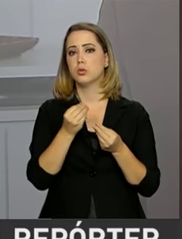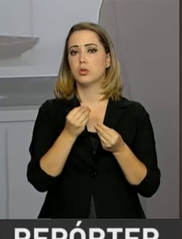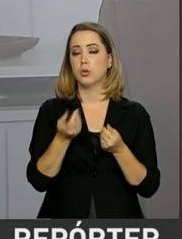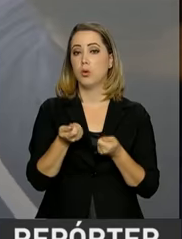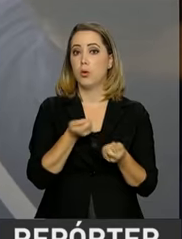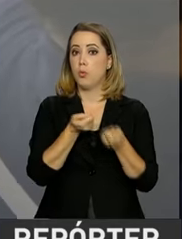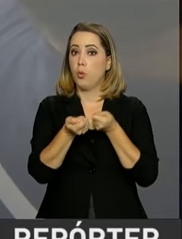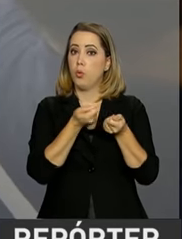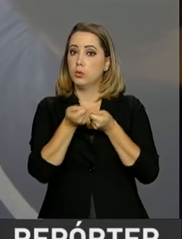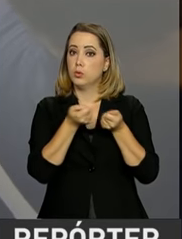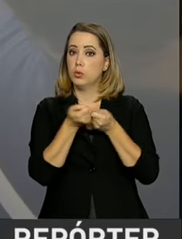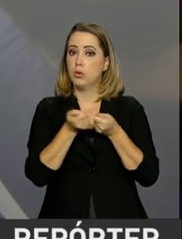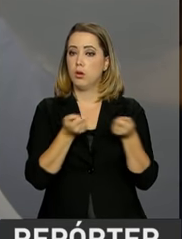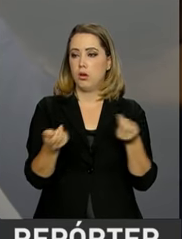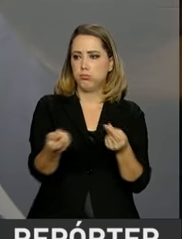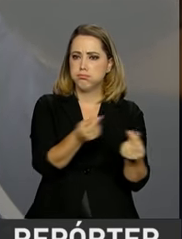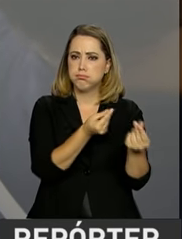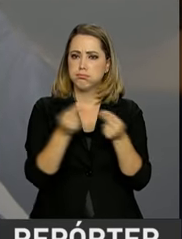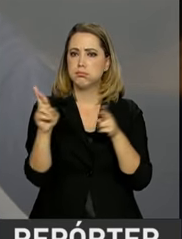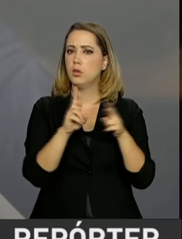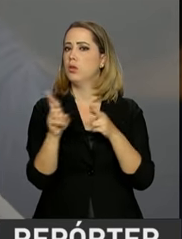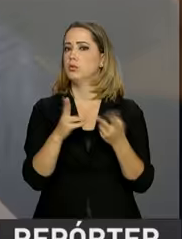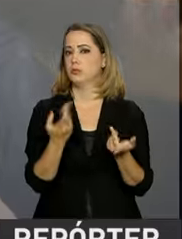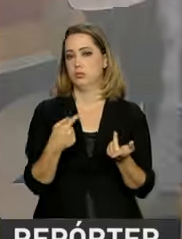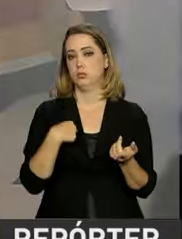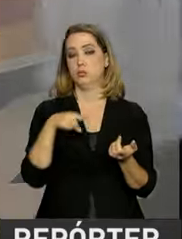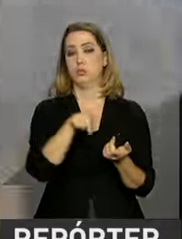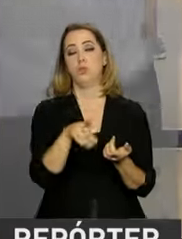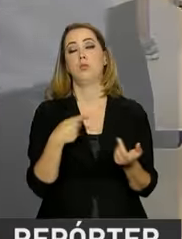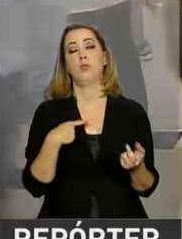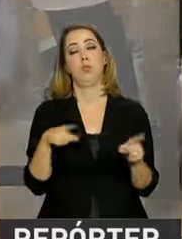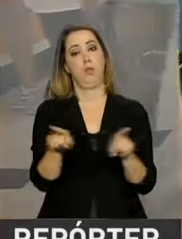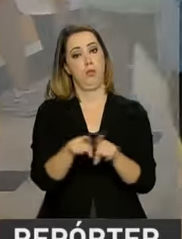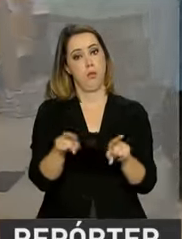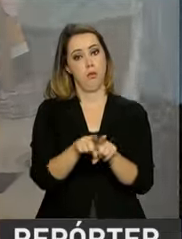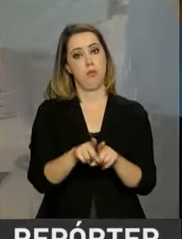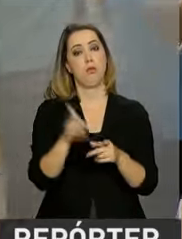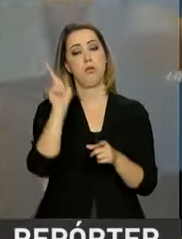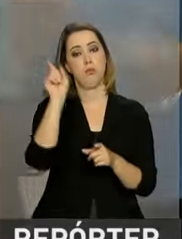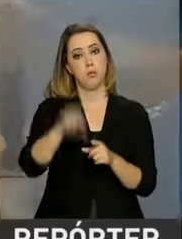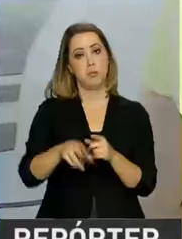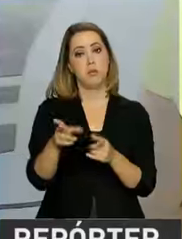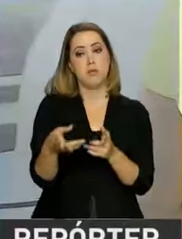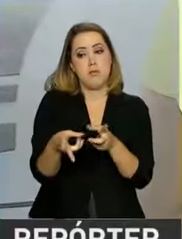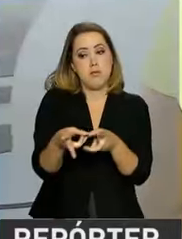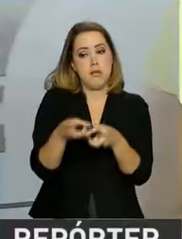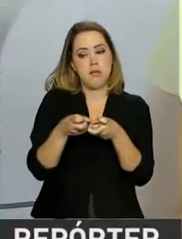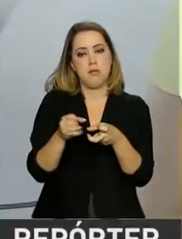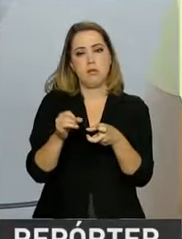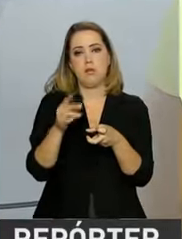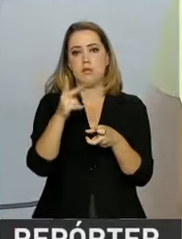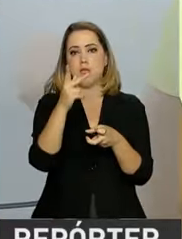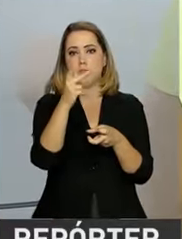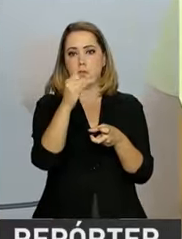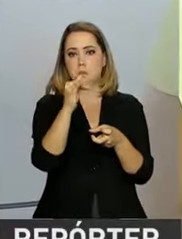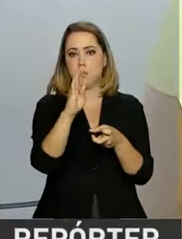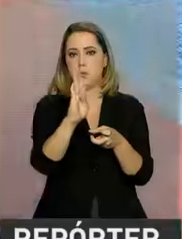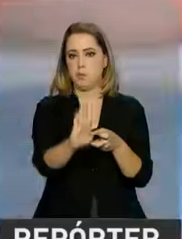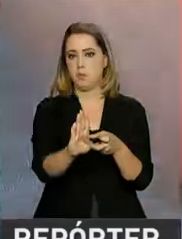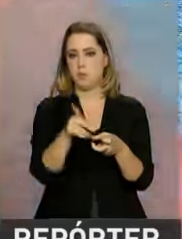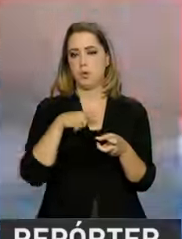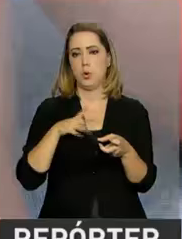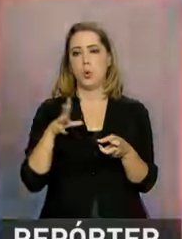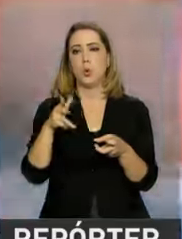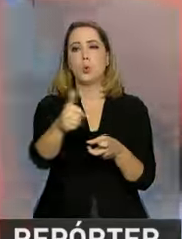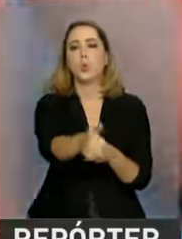Monet o índice de atividade econômica do Banco Central serve também como uma prévia do PIB que é o conjunto de bens serviços